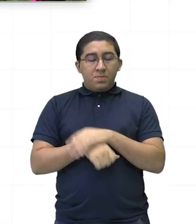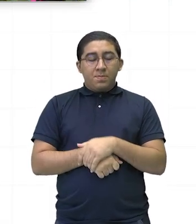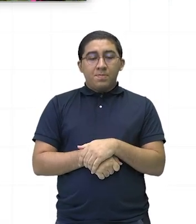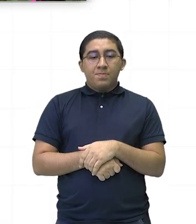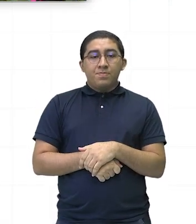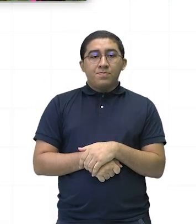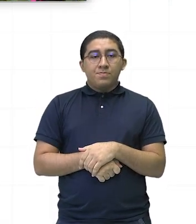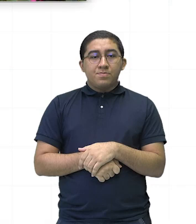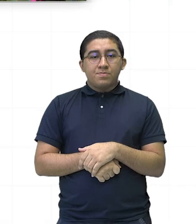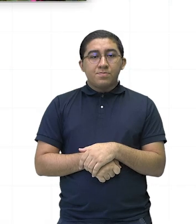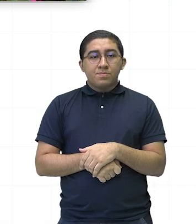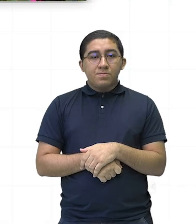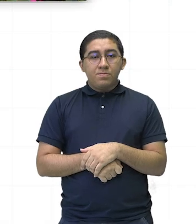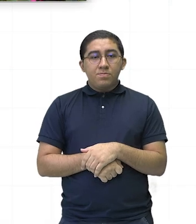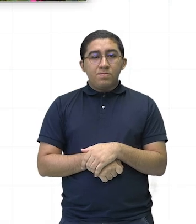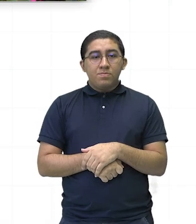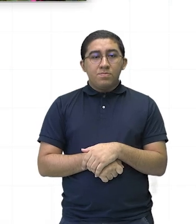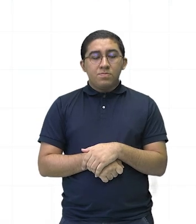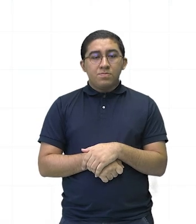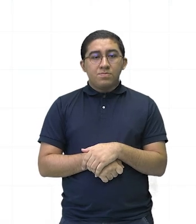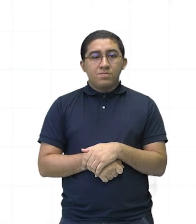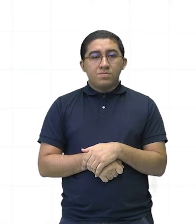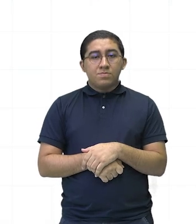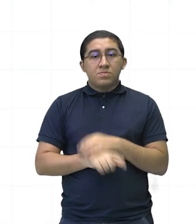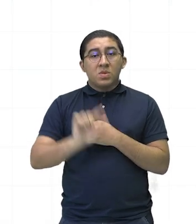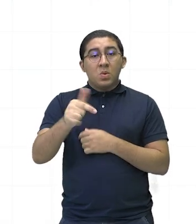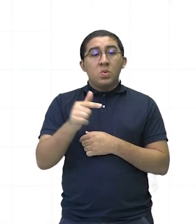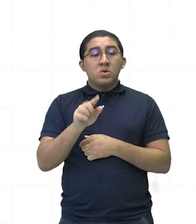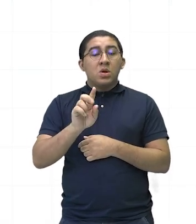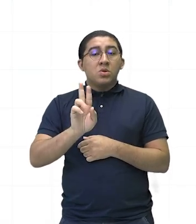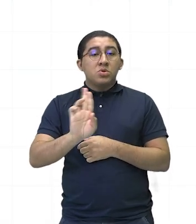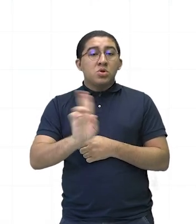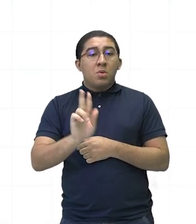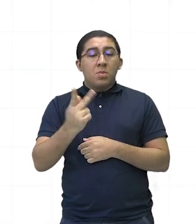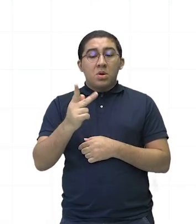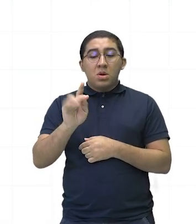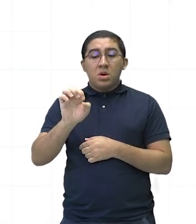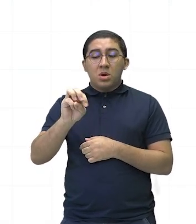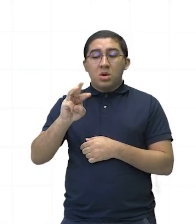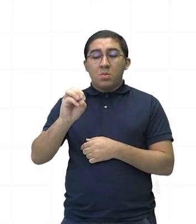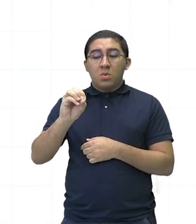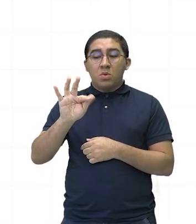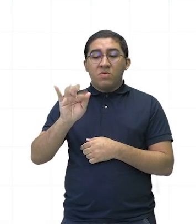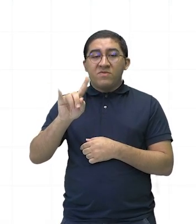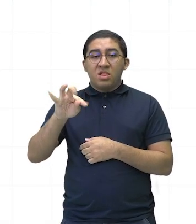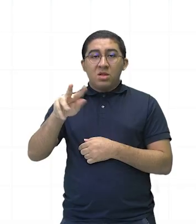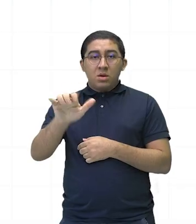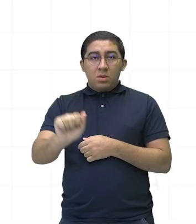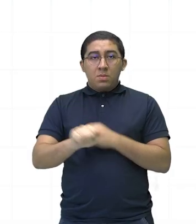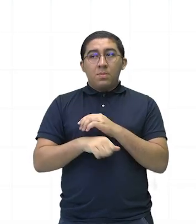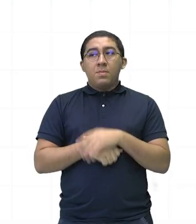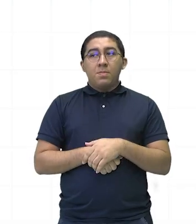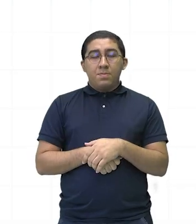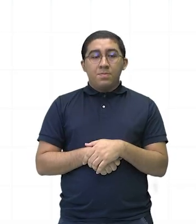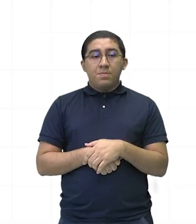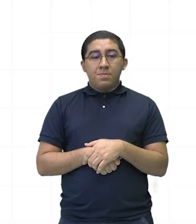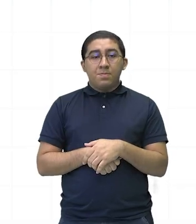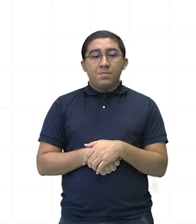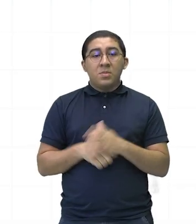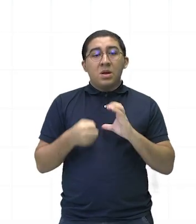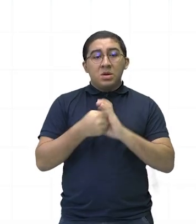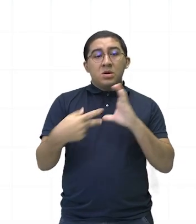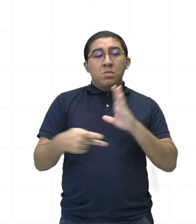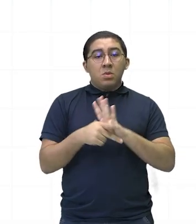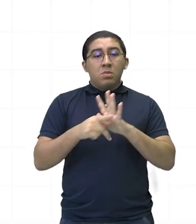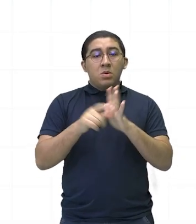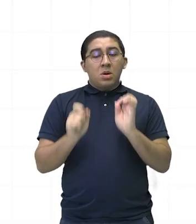X. Então, vamos a outra doença relacionada ao sexo, que é a hemofilia. Bem, a hemofilia ela é